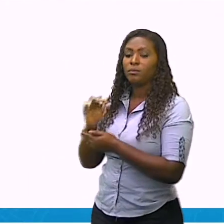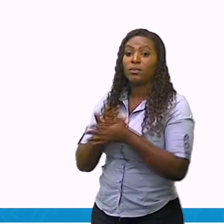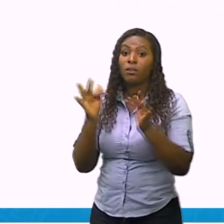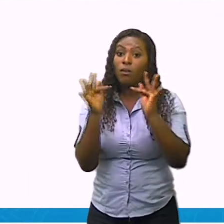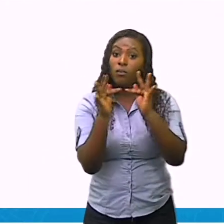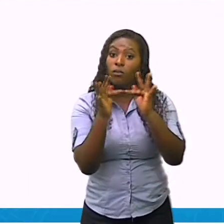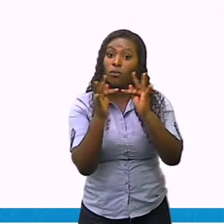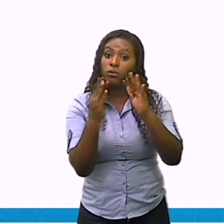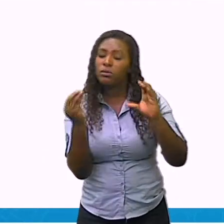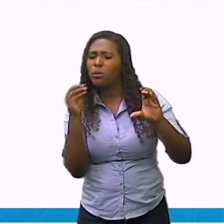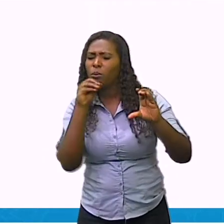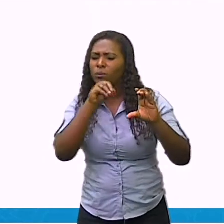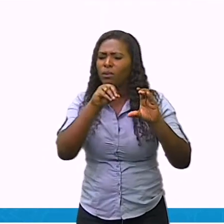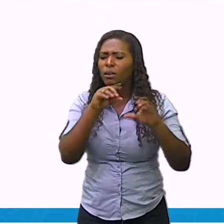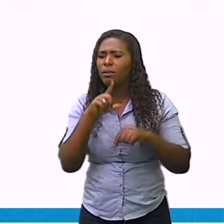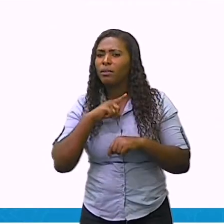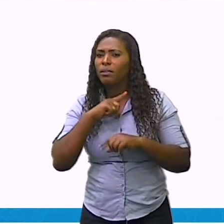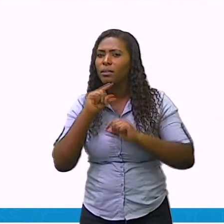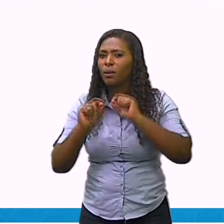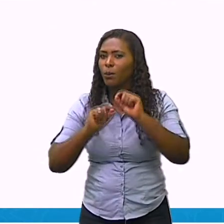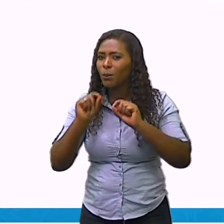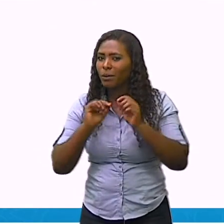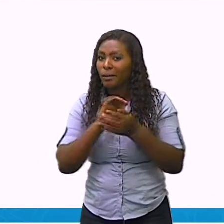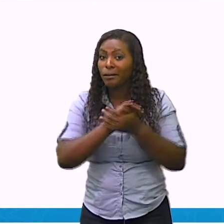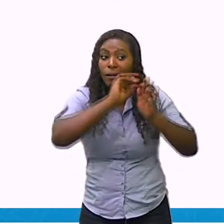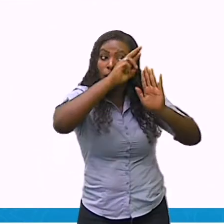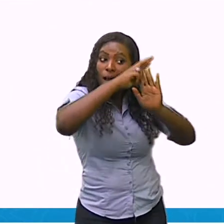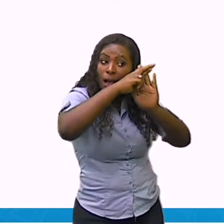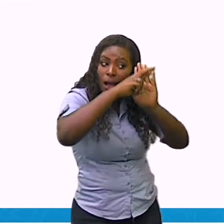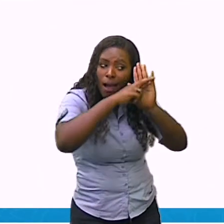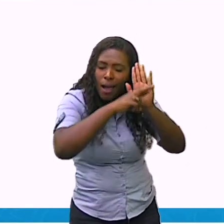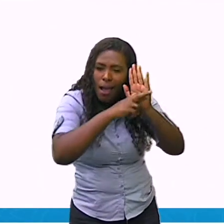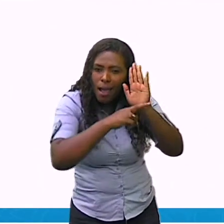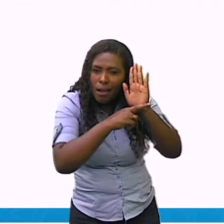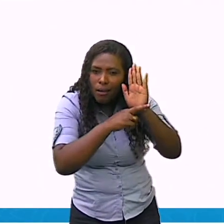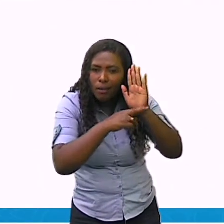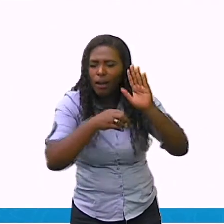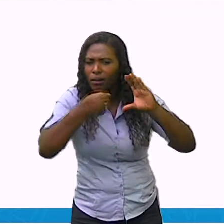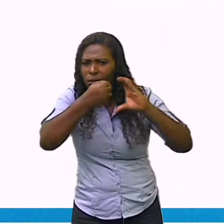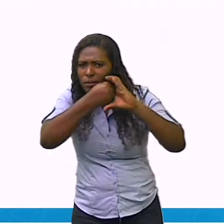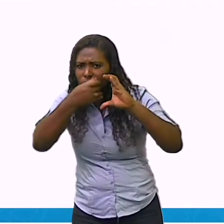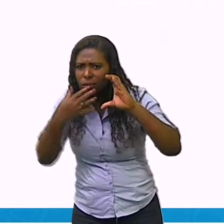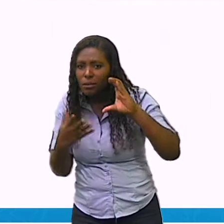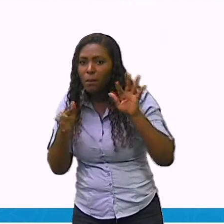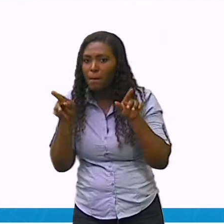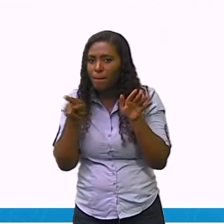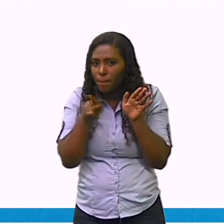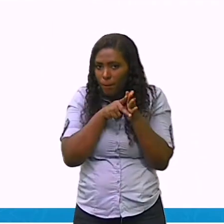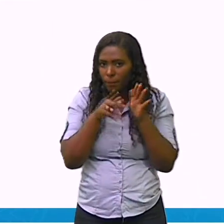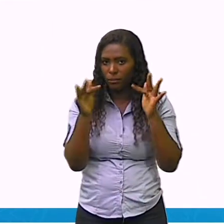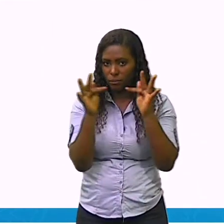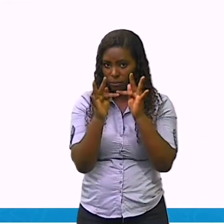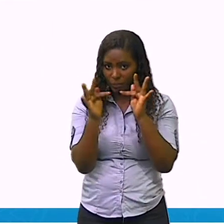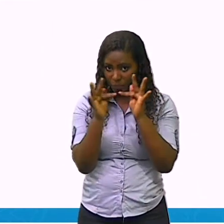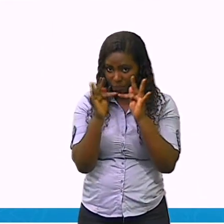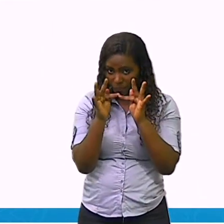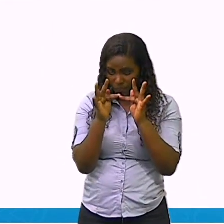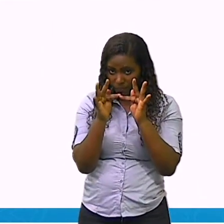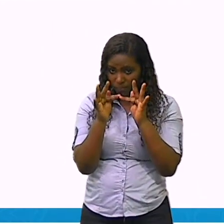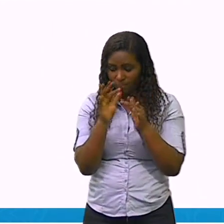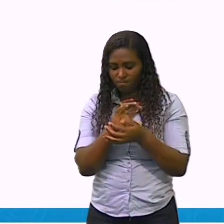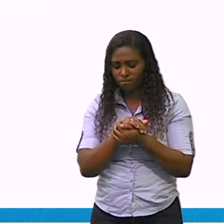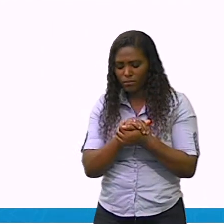podemos criar a lei de formação, a lei da função. Essa lei